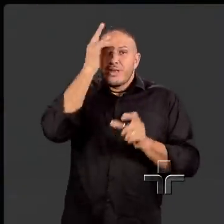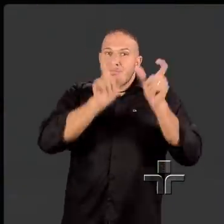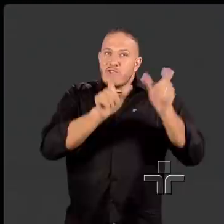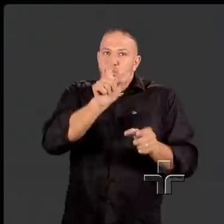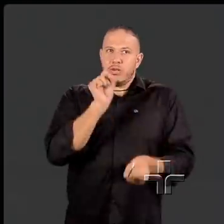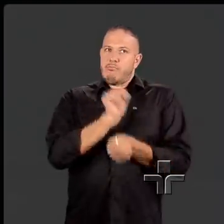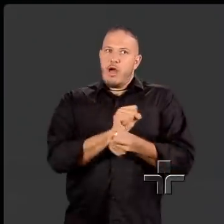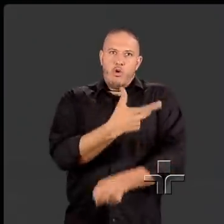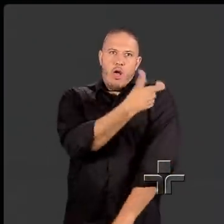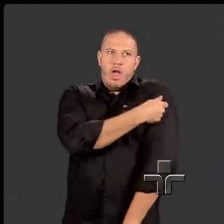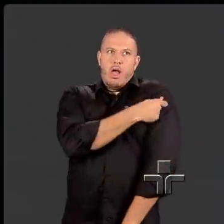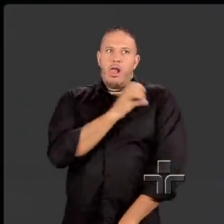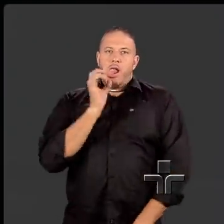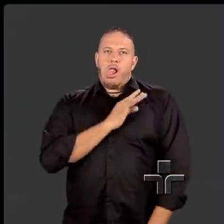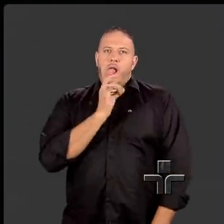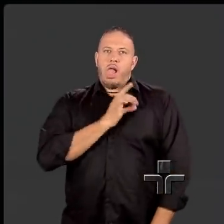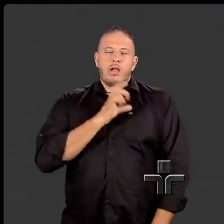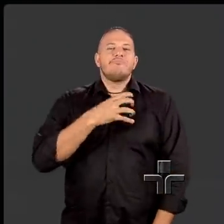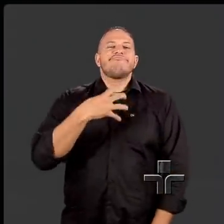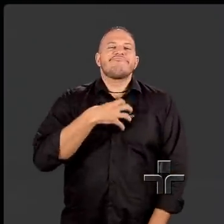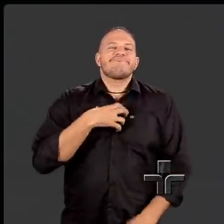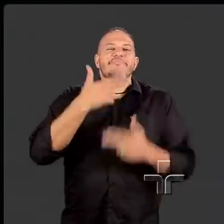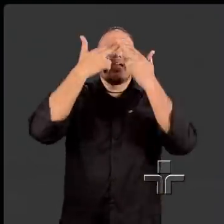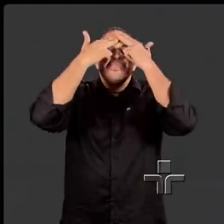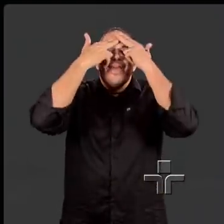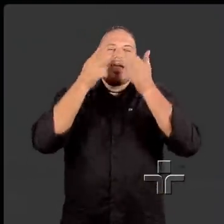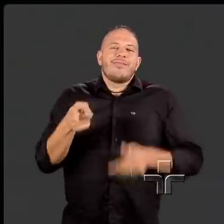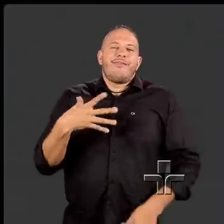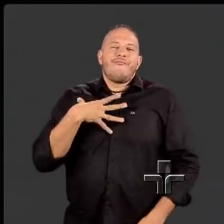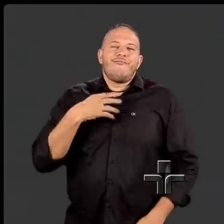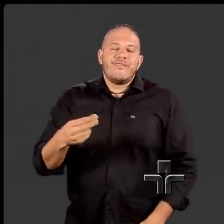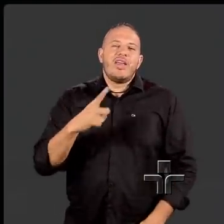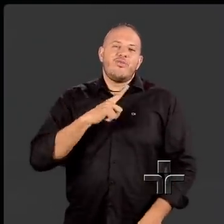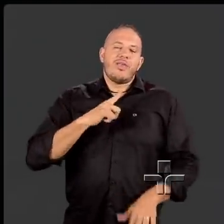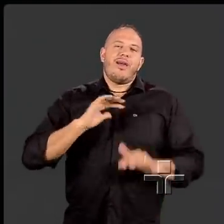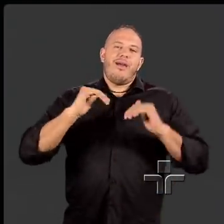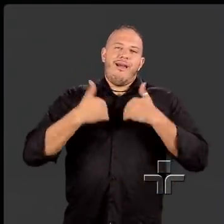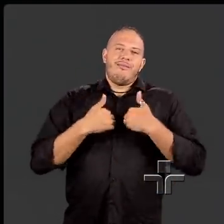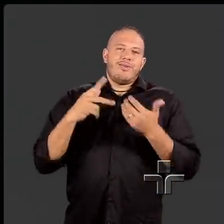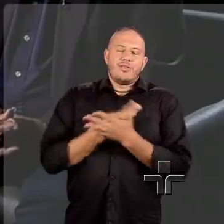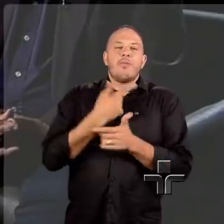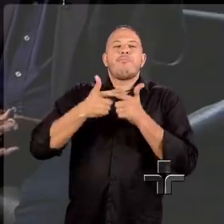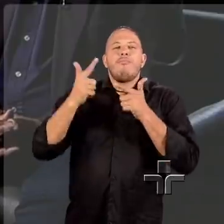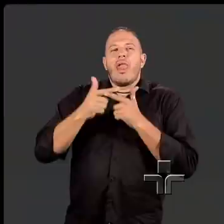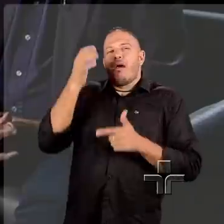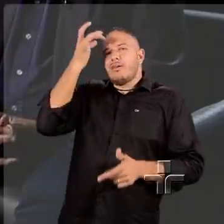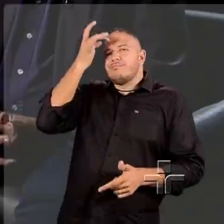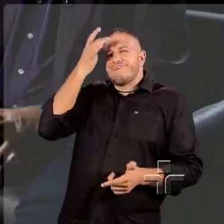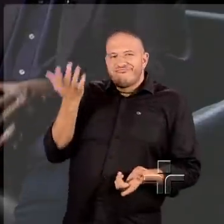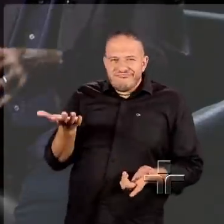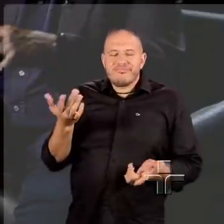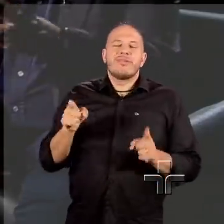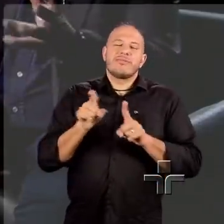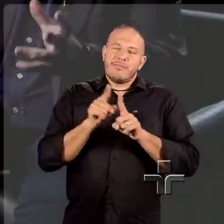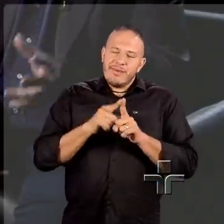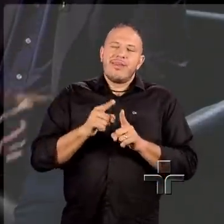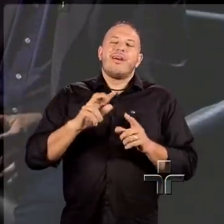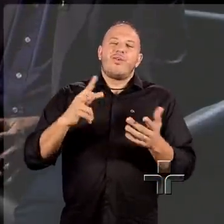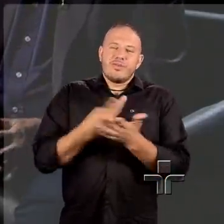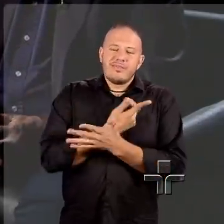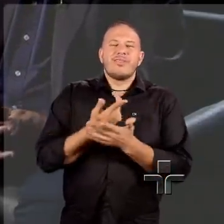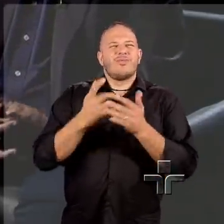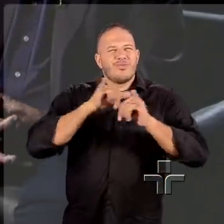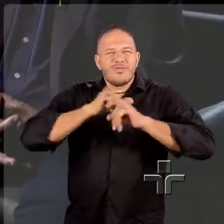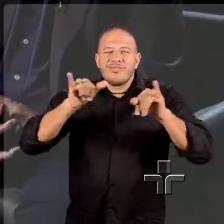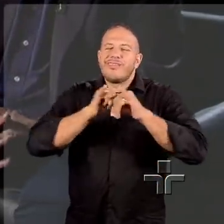de se vacinar por medo de que seus filhos tivessem um comprometimento neurológico. Havia também notícias